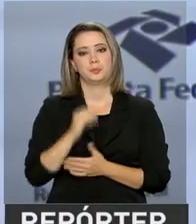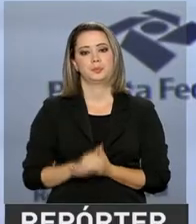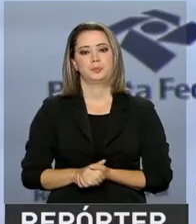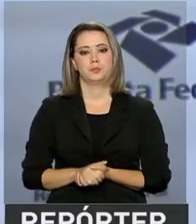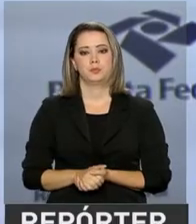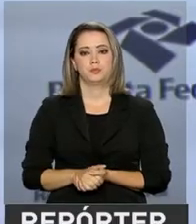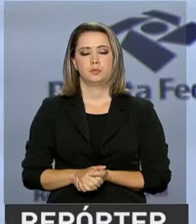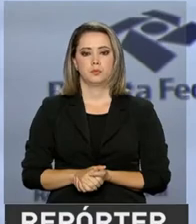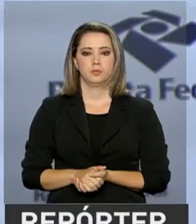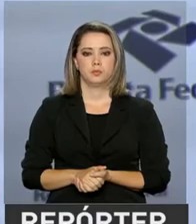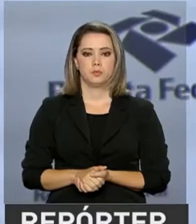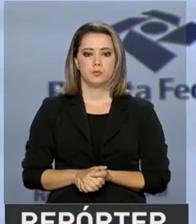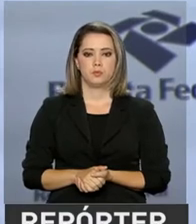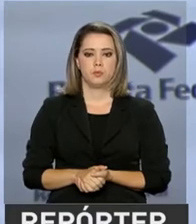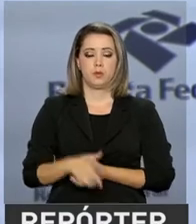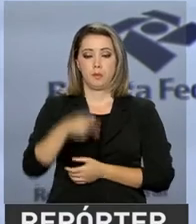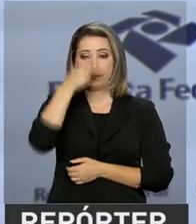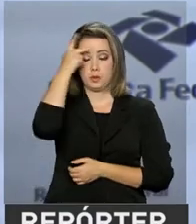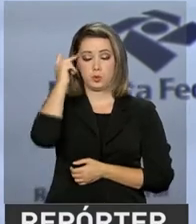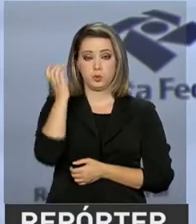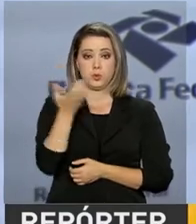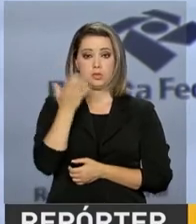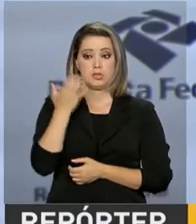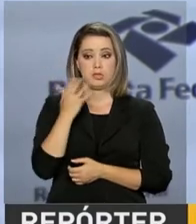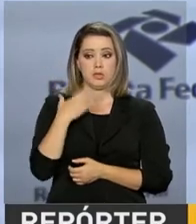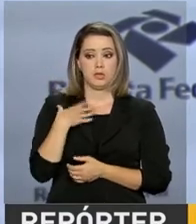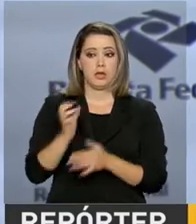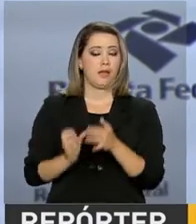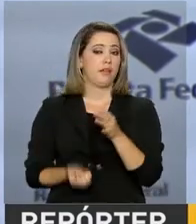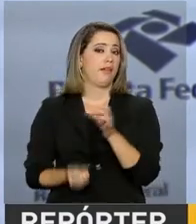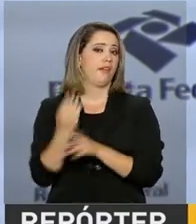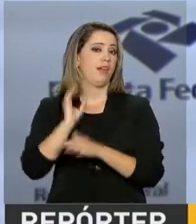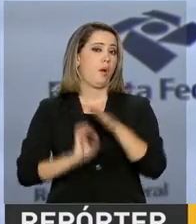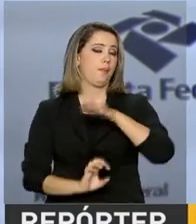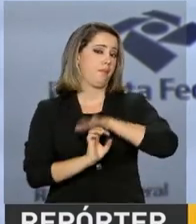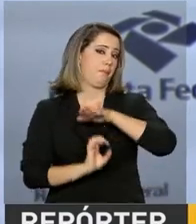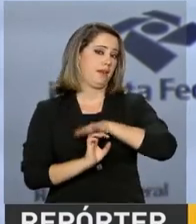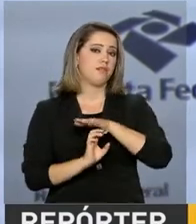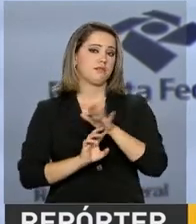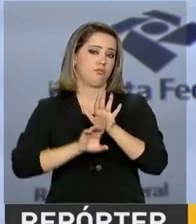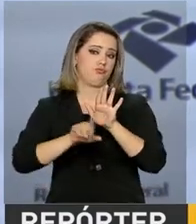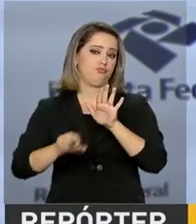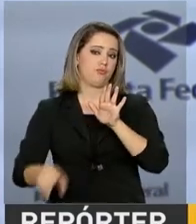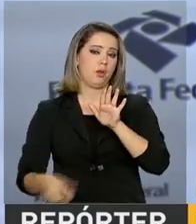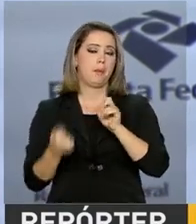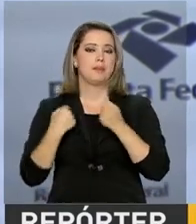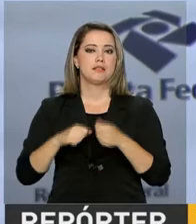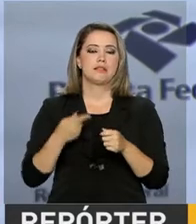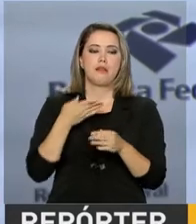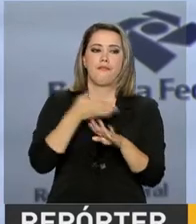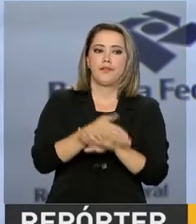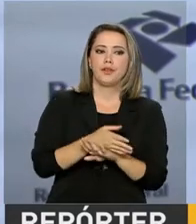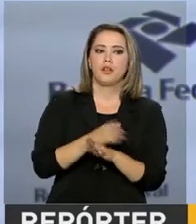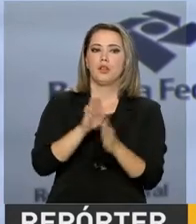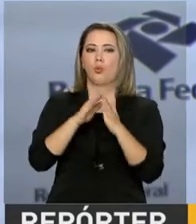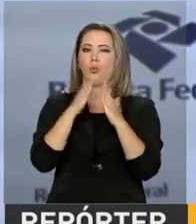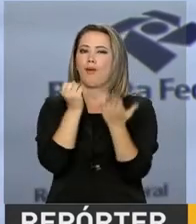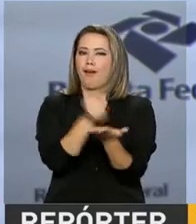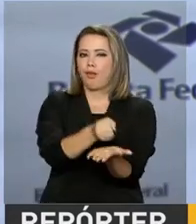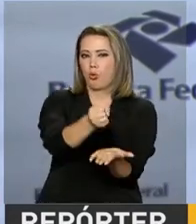que ele quer abrir uma sociedade uma entidade uma associação ele tinha que no cartório e depois